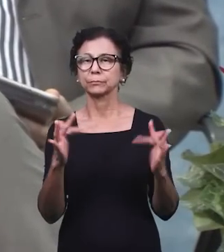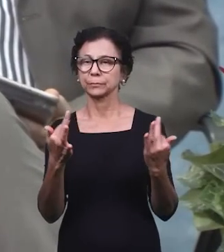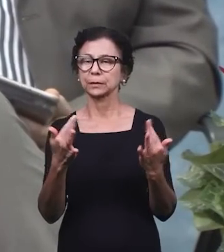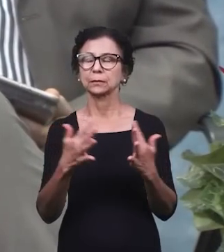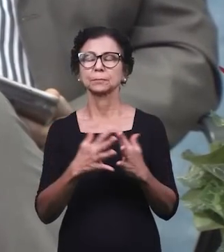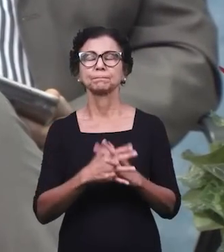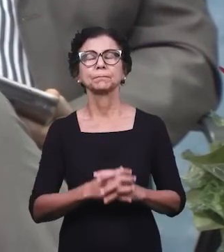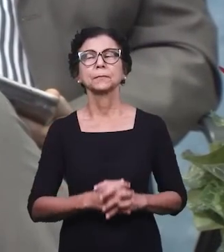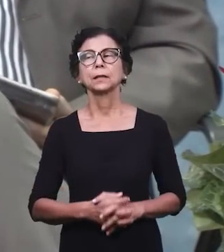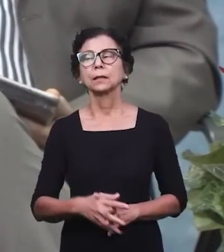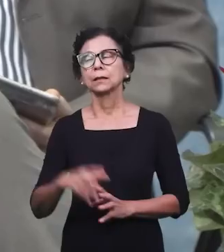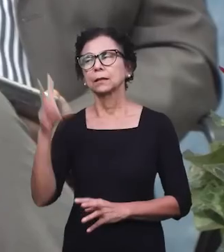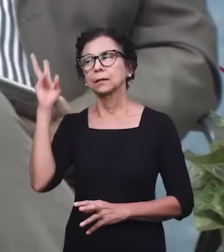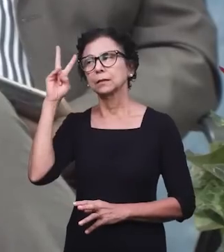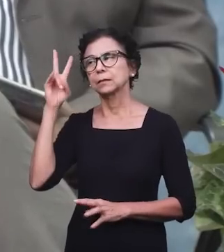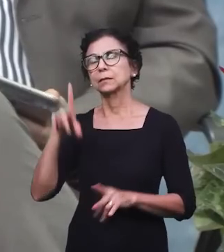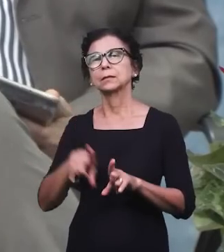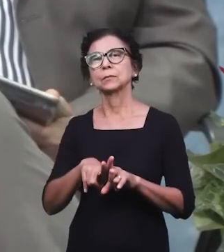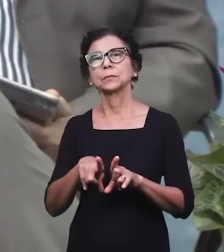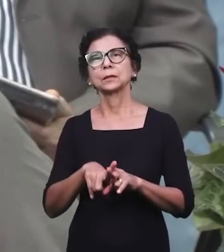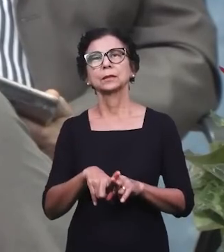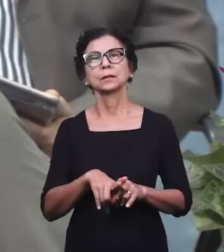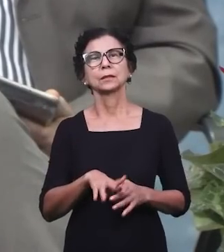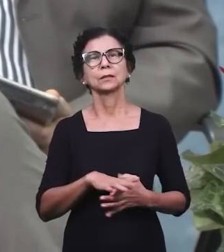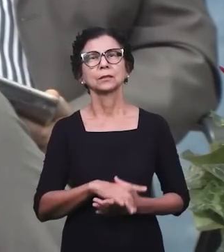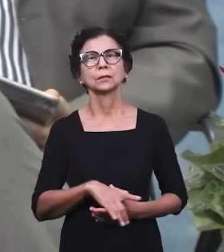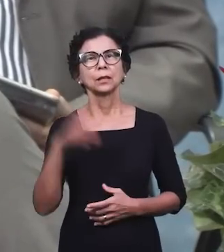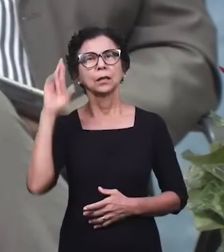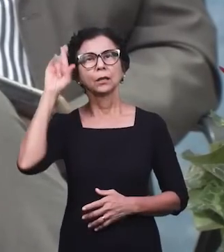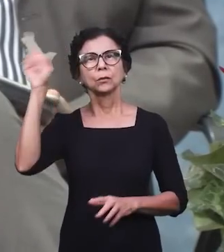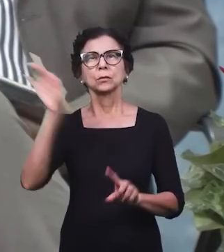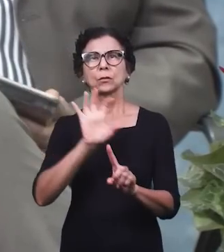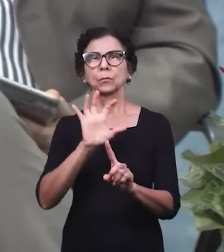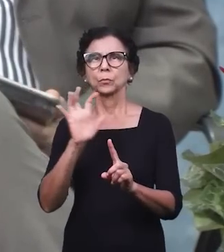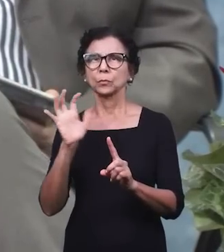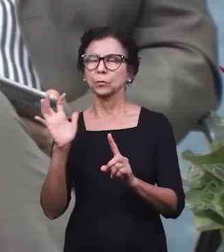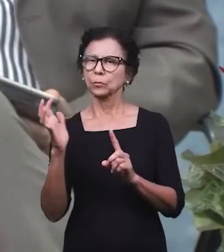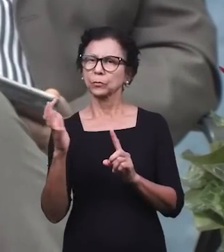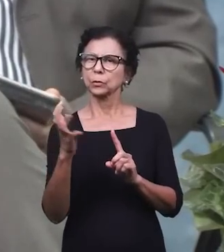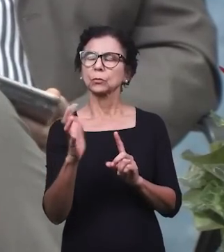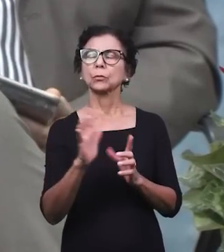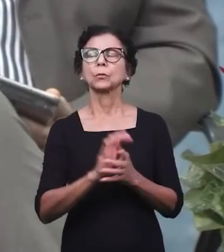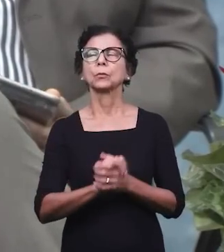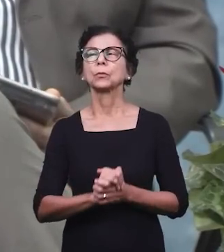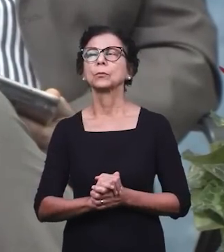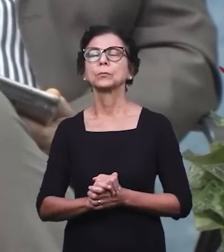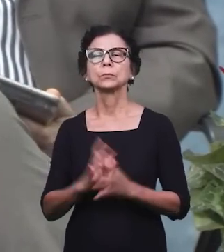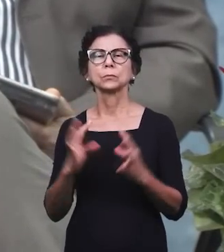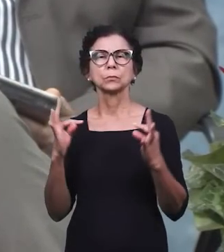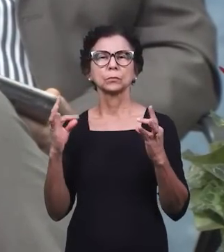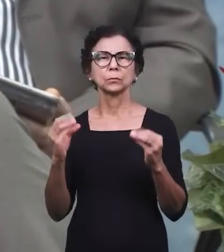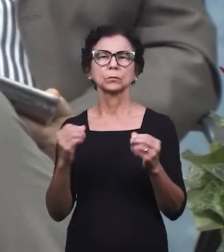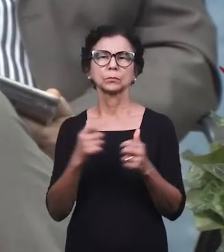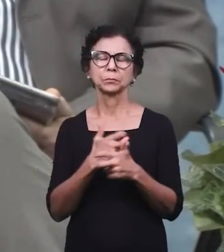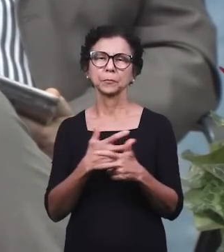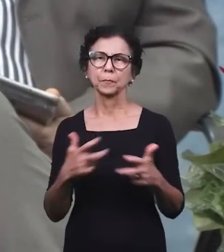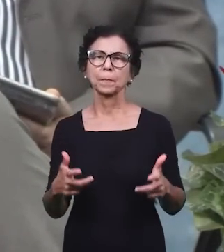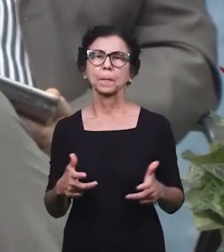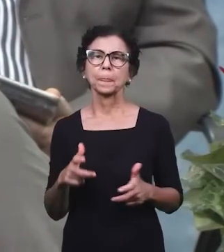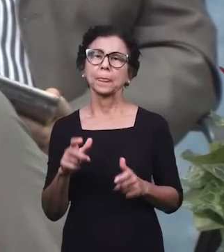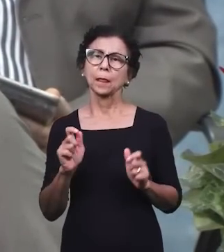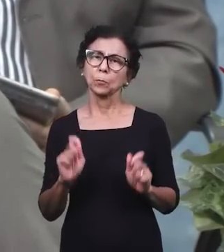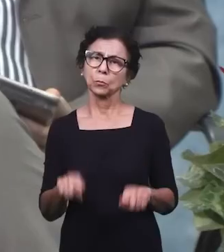Josias, como nós falamos no início, o Senhor é o nosso provedor, o Senhor é quem abre as portas. Então, quando às vezes